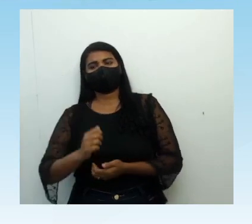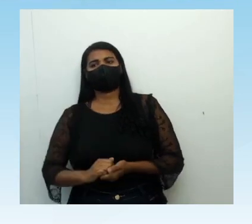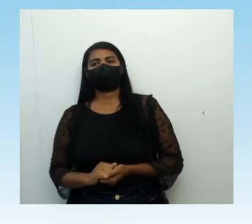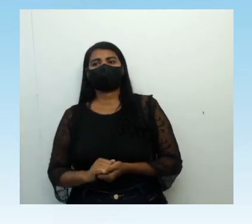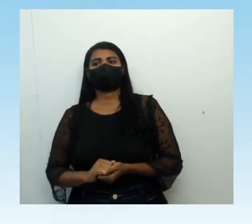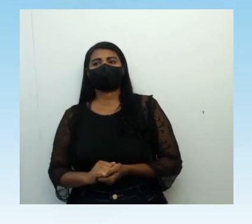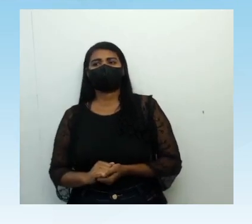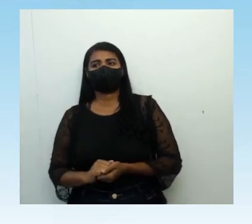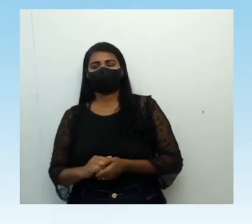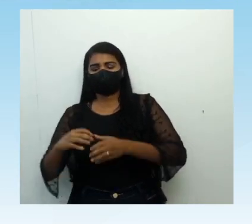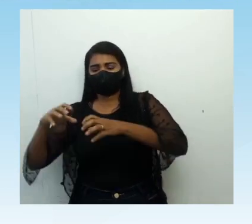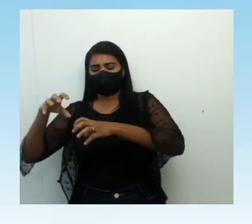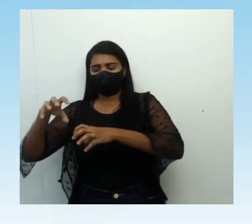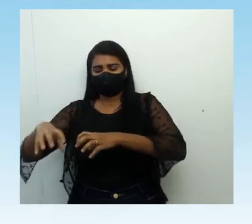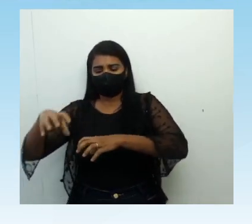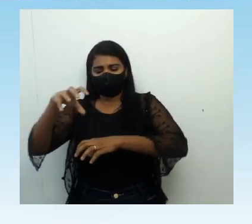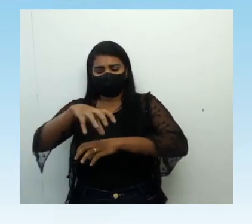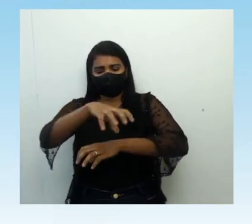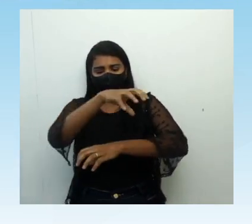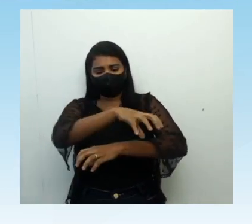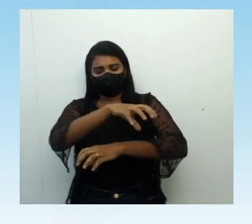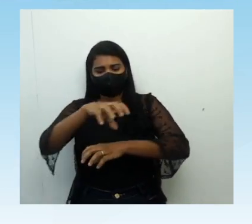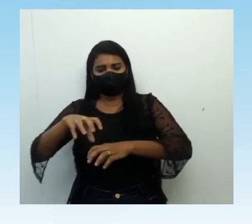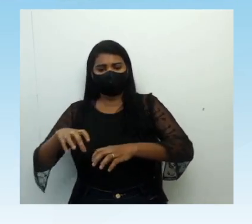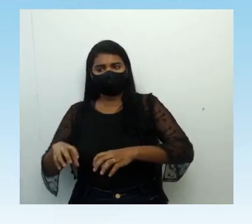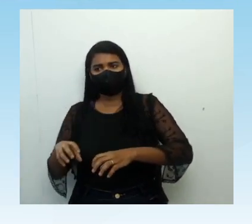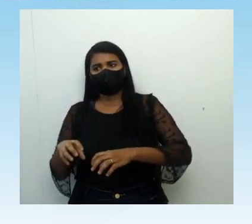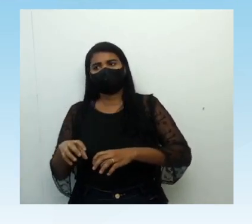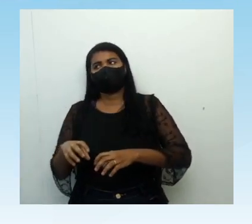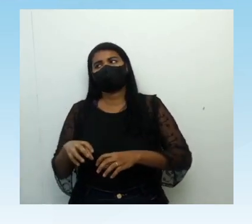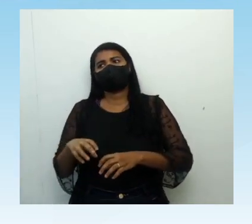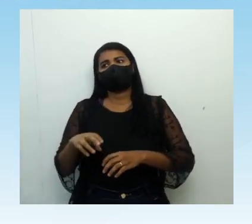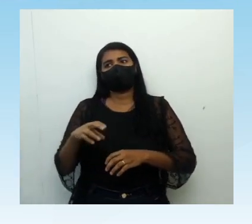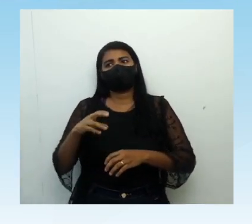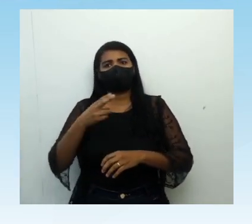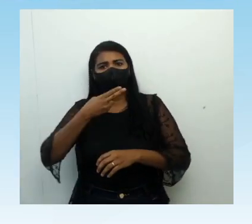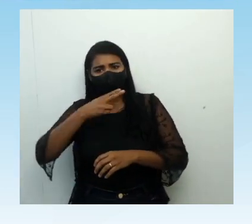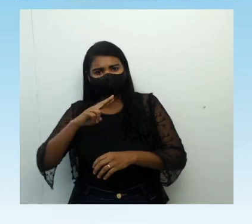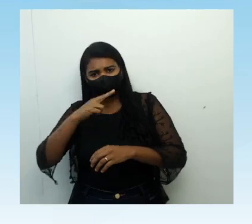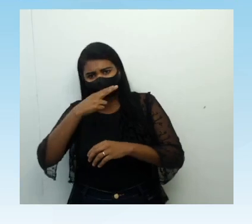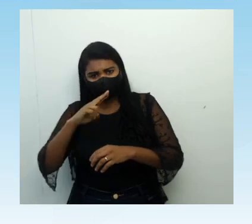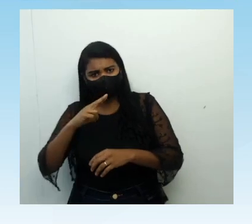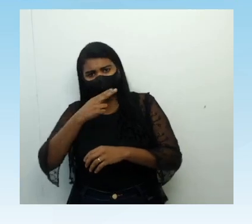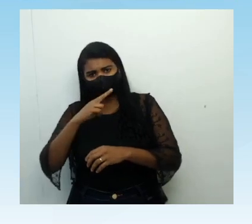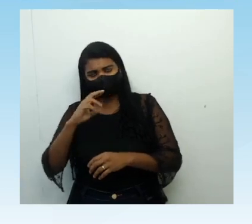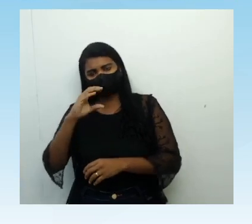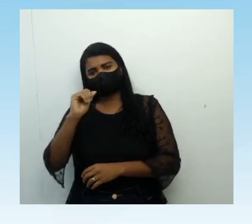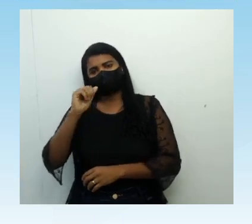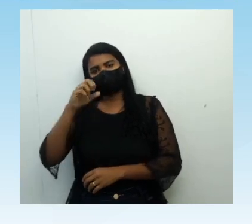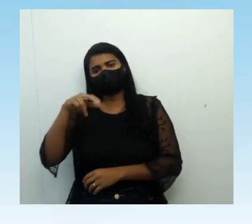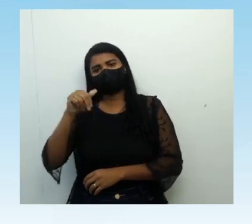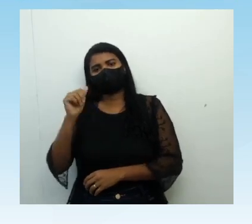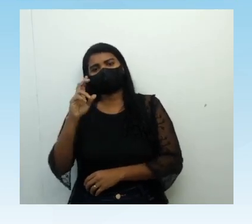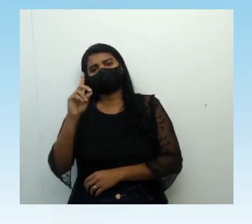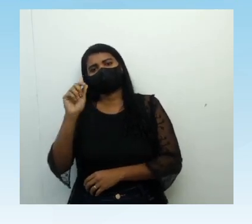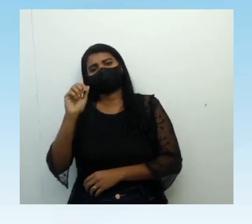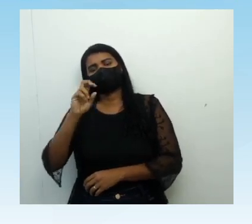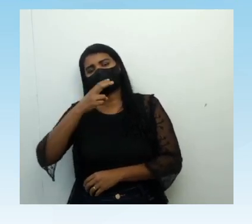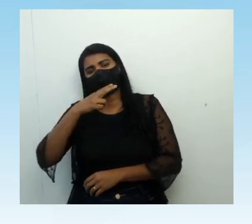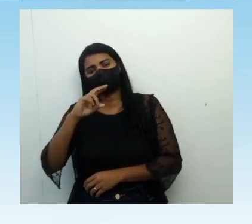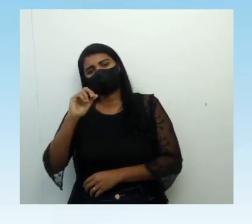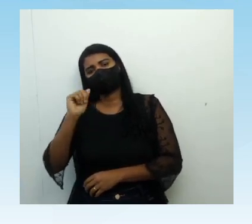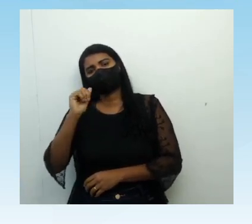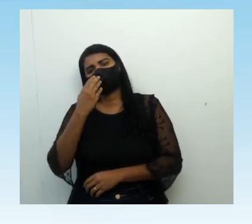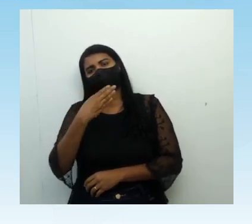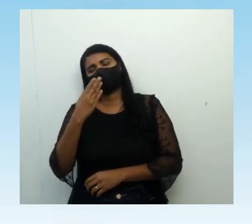No povoamento se iniciou com a lavoura da cana-de-açúcar, mas o povoamento não foi de uma hora para outra não, viu? Teve um intervalo aí de 32